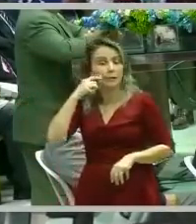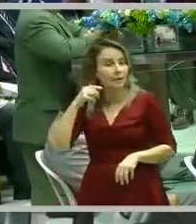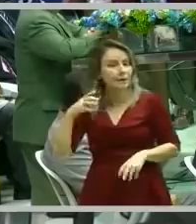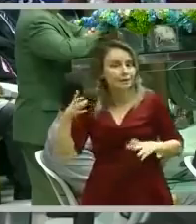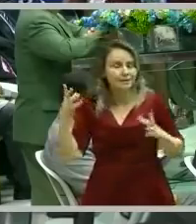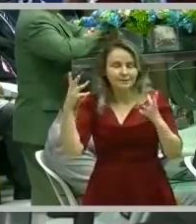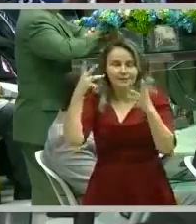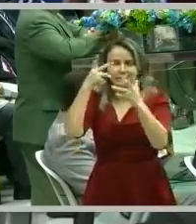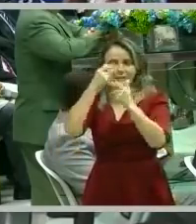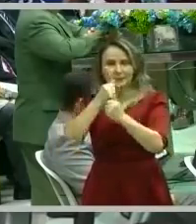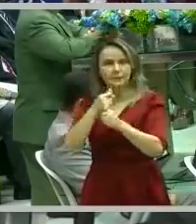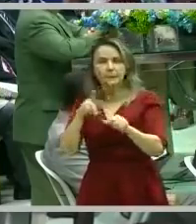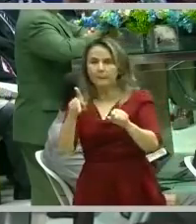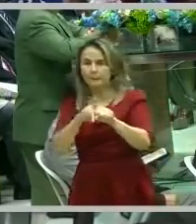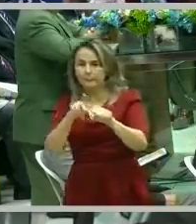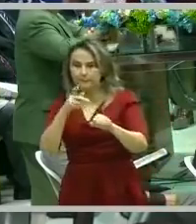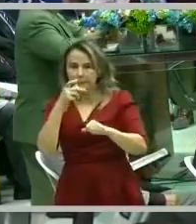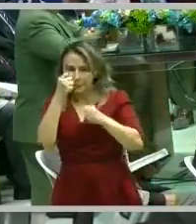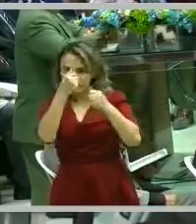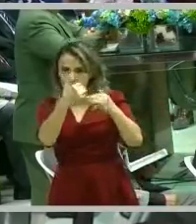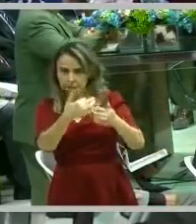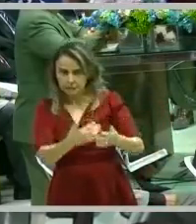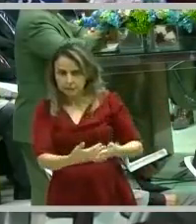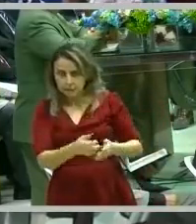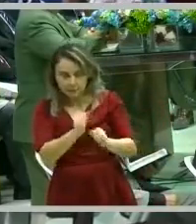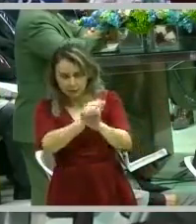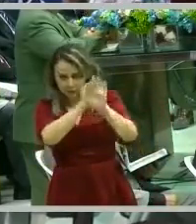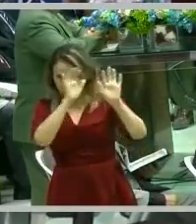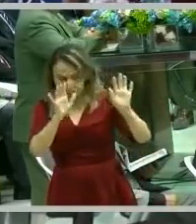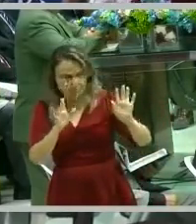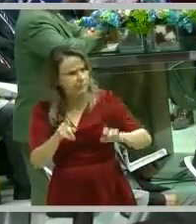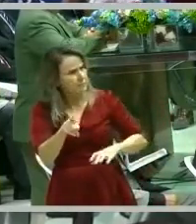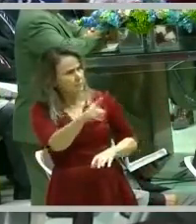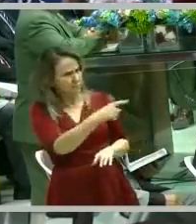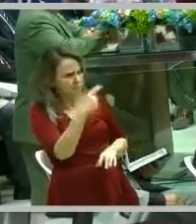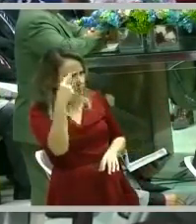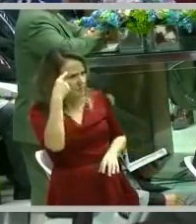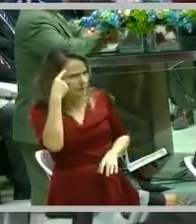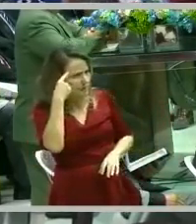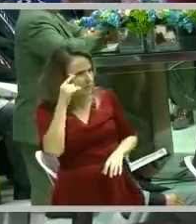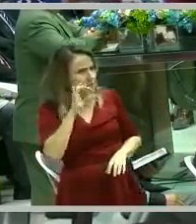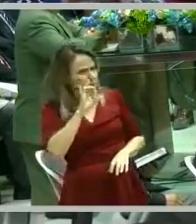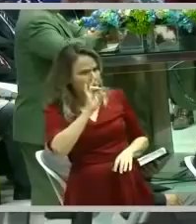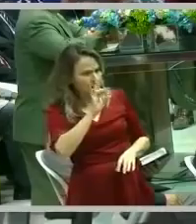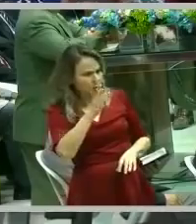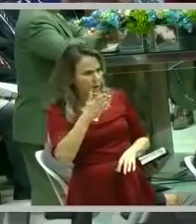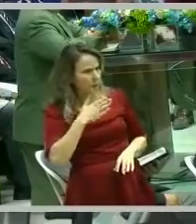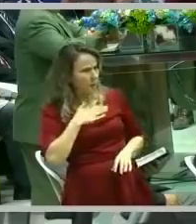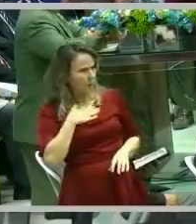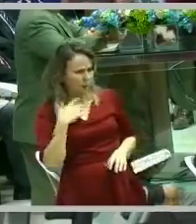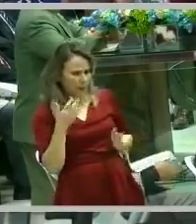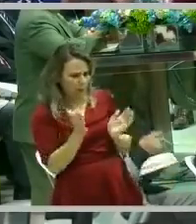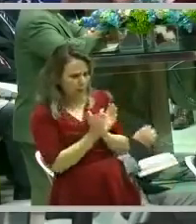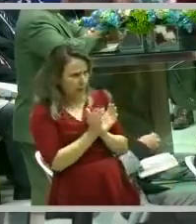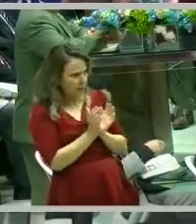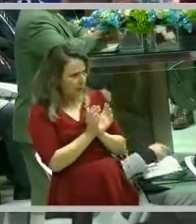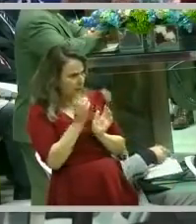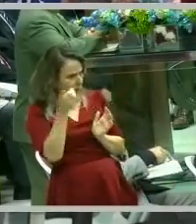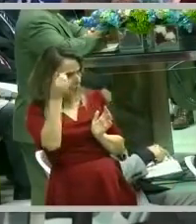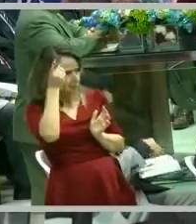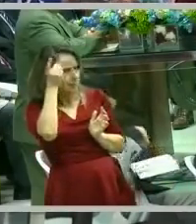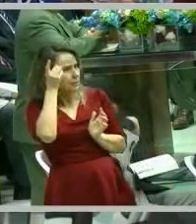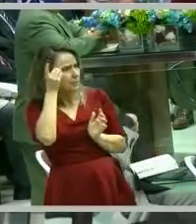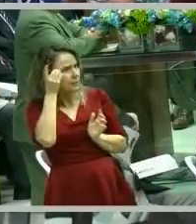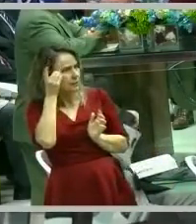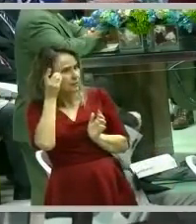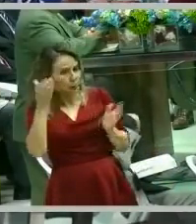linda. Aí Pedro explica mais ainda claramente, vocês estão pensando que esse dom é só para a gente? Vocês estão pensando que esse dom é